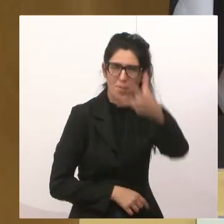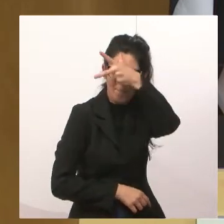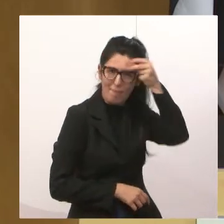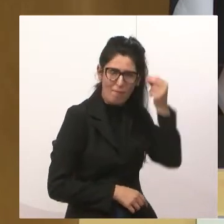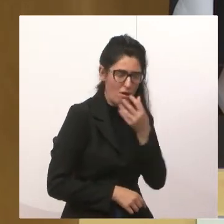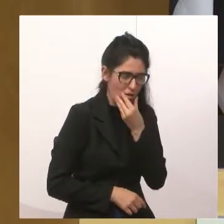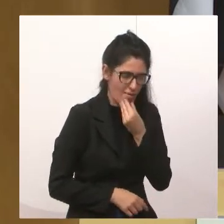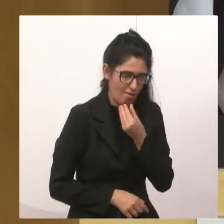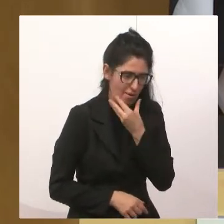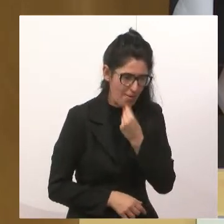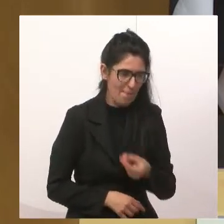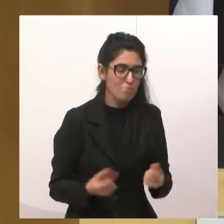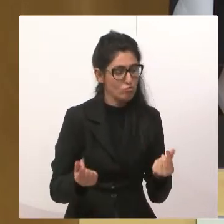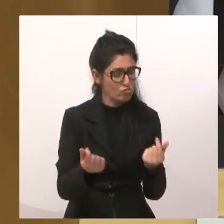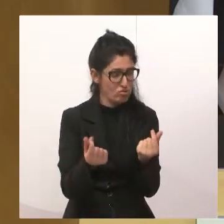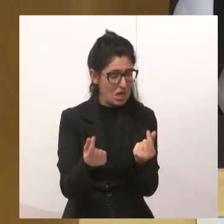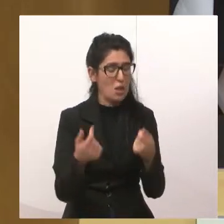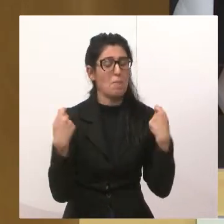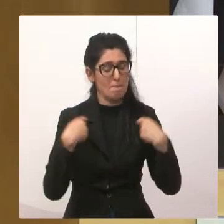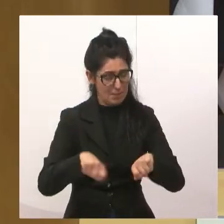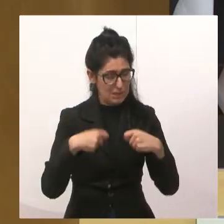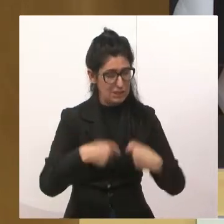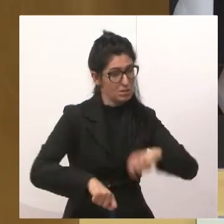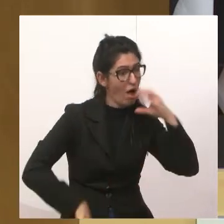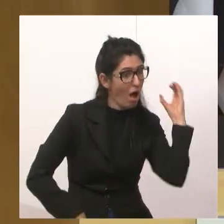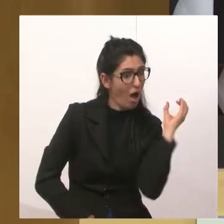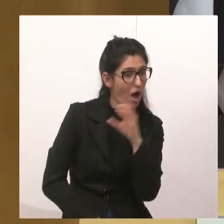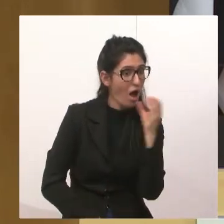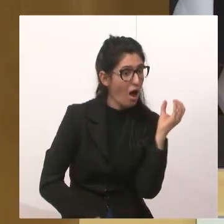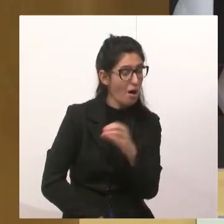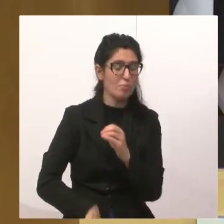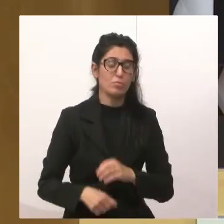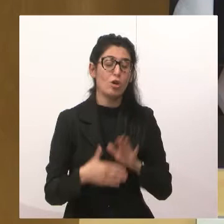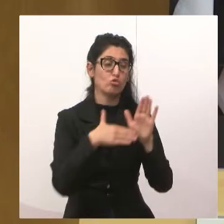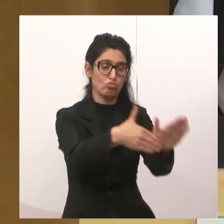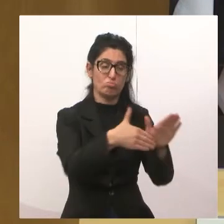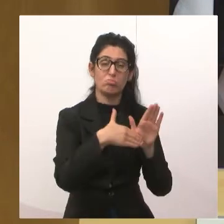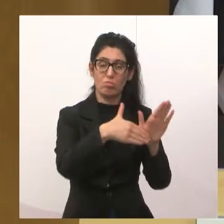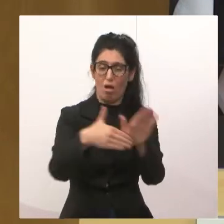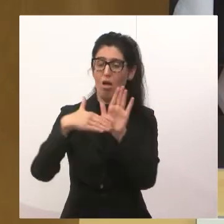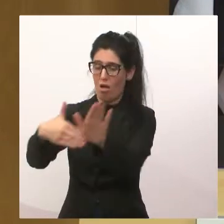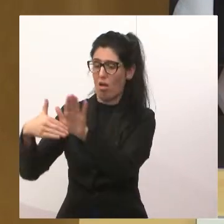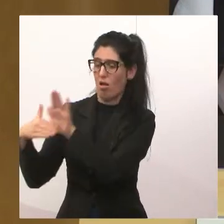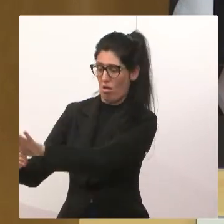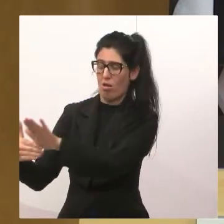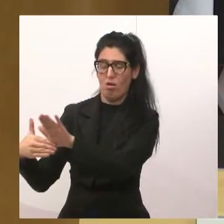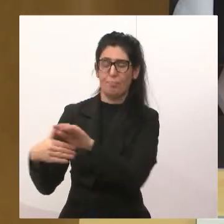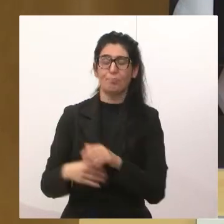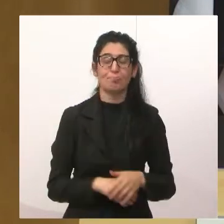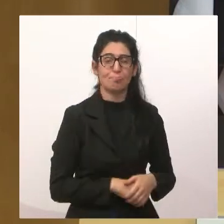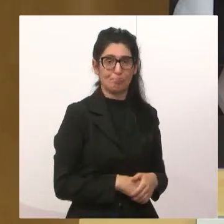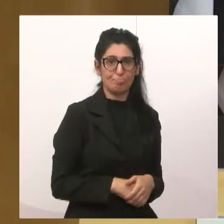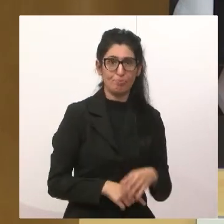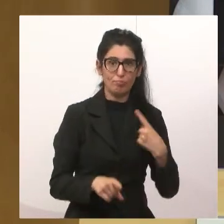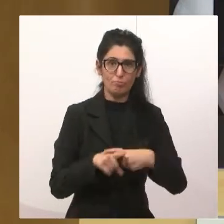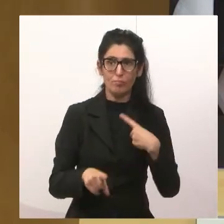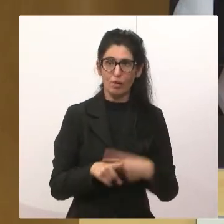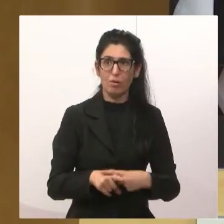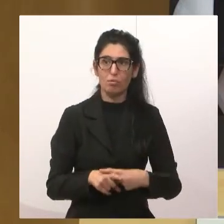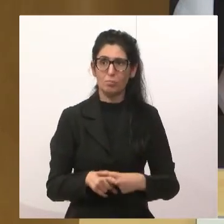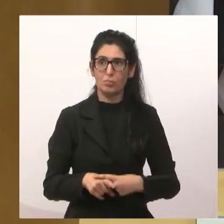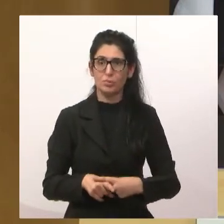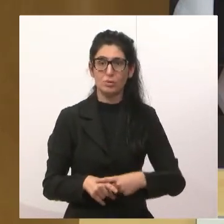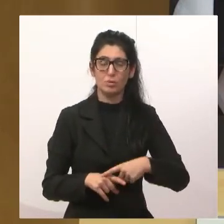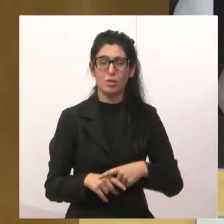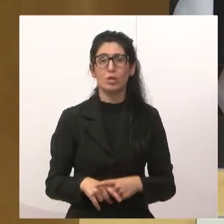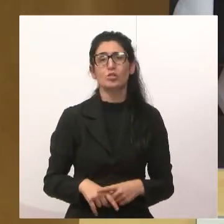dinheiro seja liberado mais rapidamente às entidades que atendam ao idoso, porque nós vamos virar o ano e eu gostaria